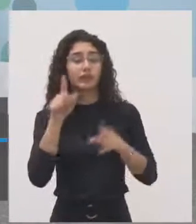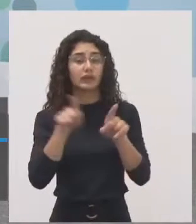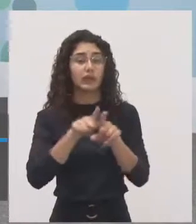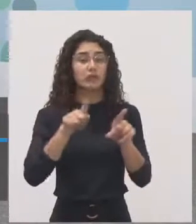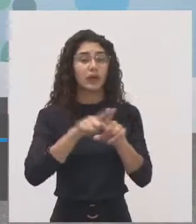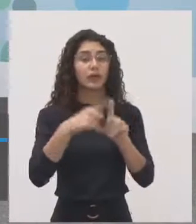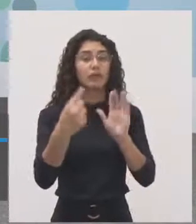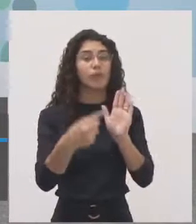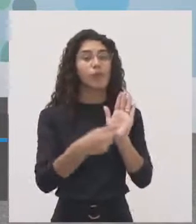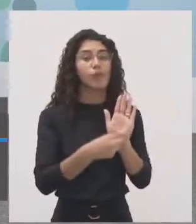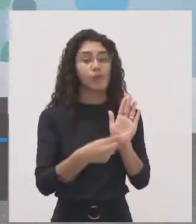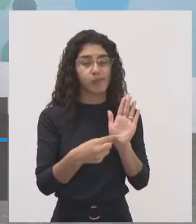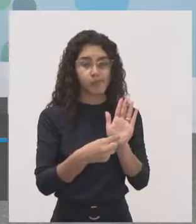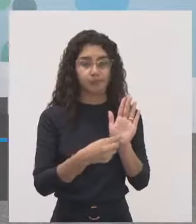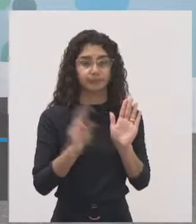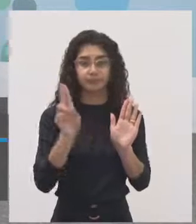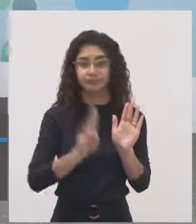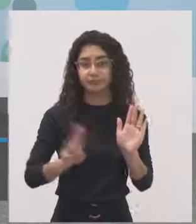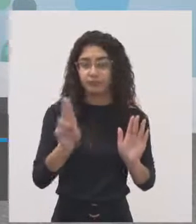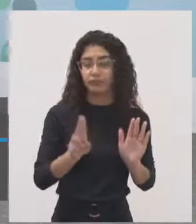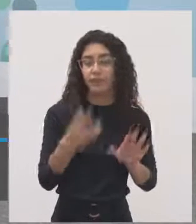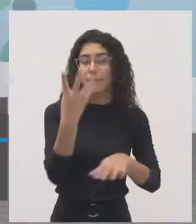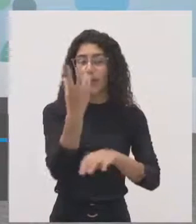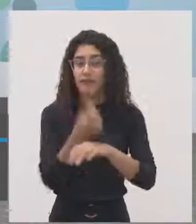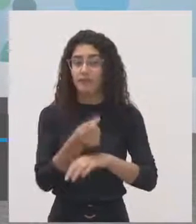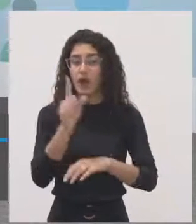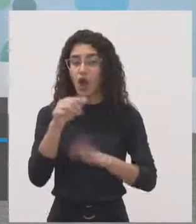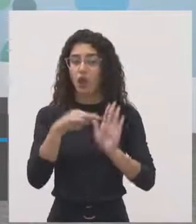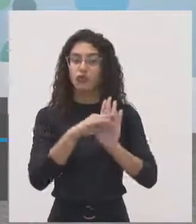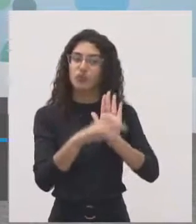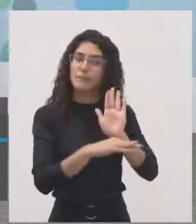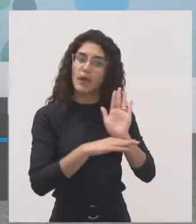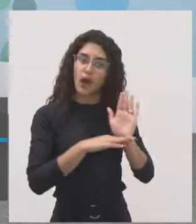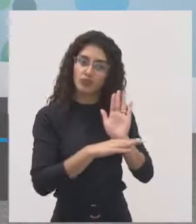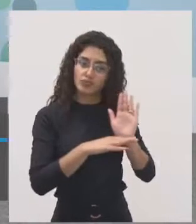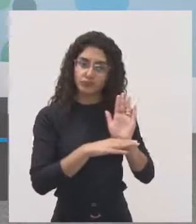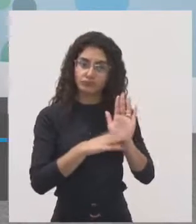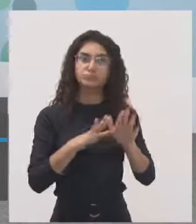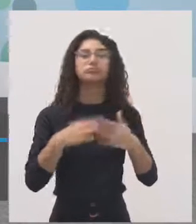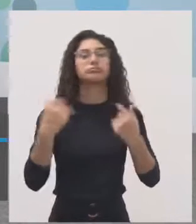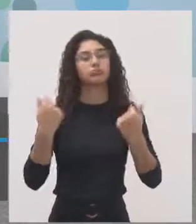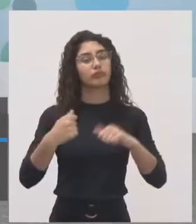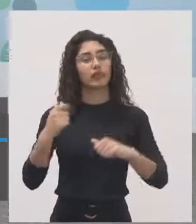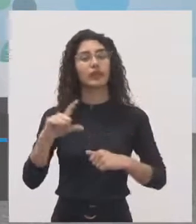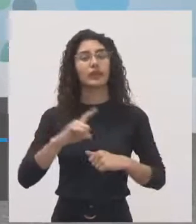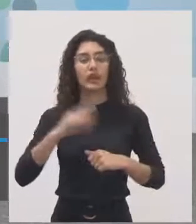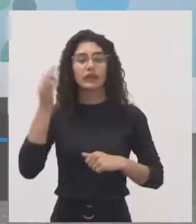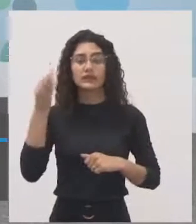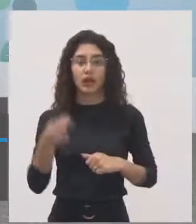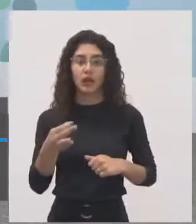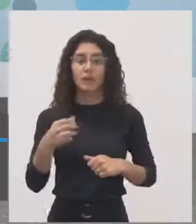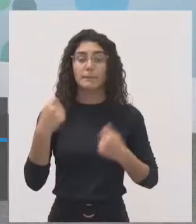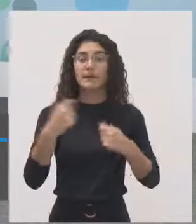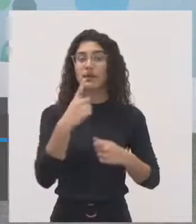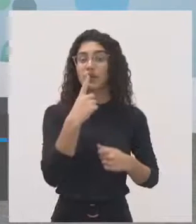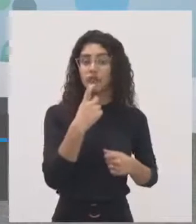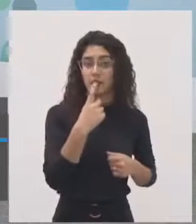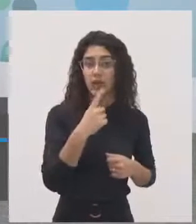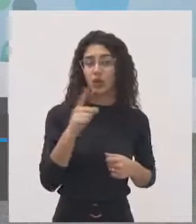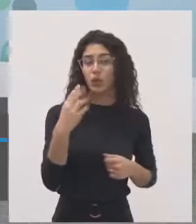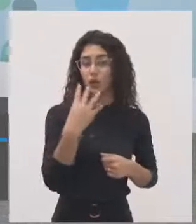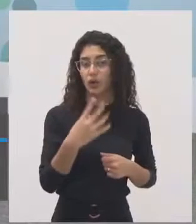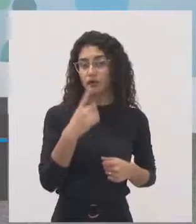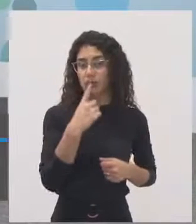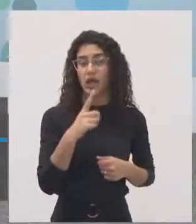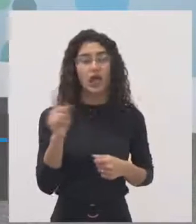que a gente utiliza para gravar é o de baixo, né? E ele tem que estar armado, ele tem que estar vermelhinho, ele não pode